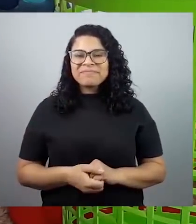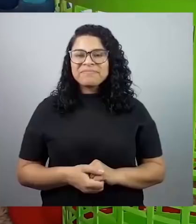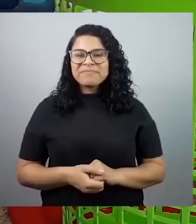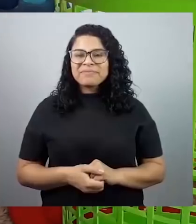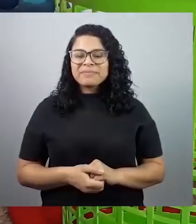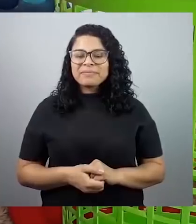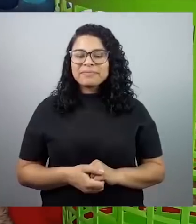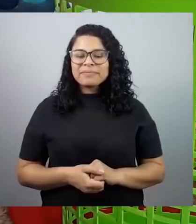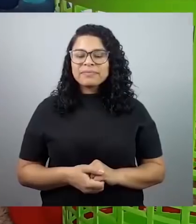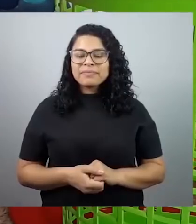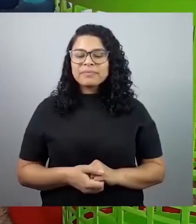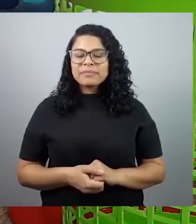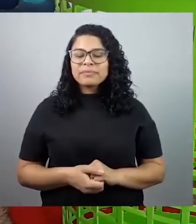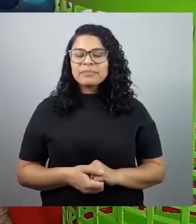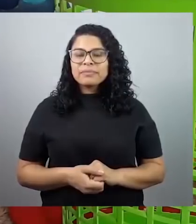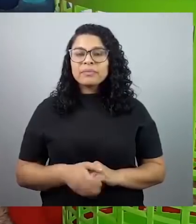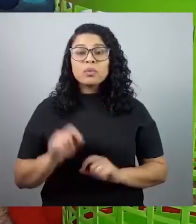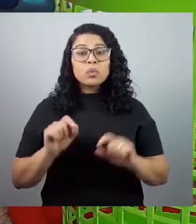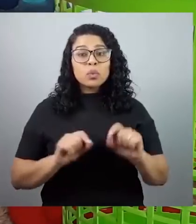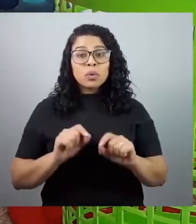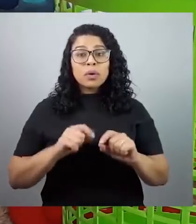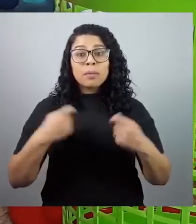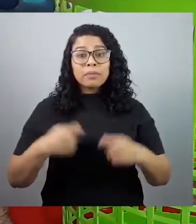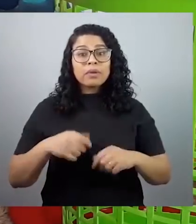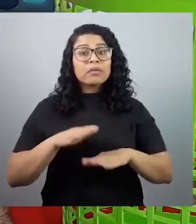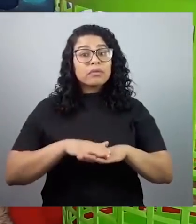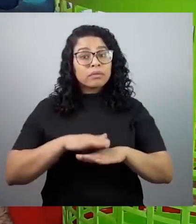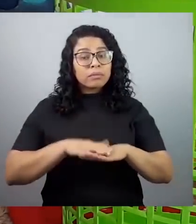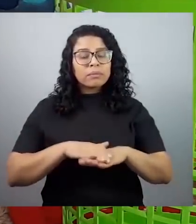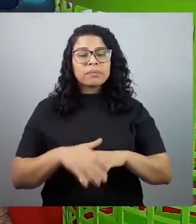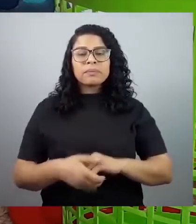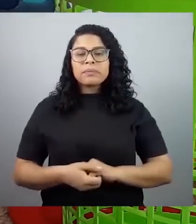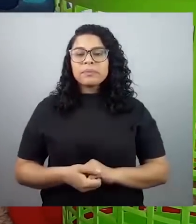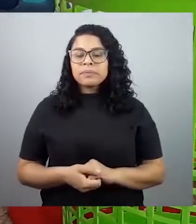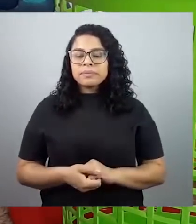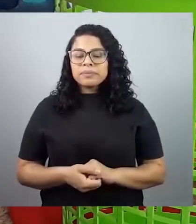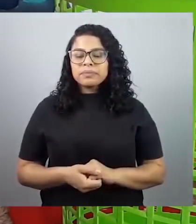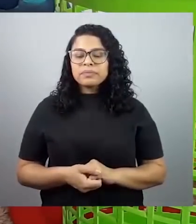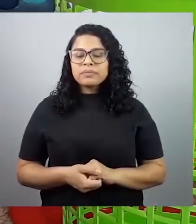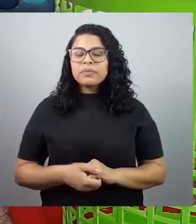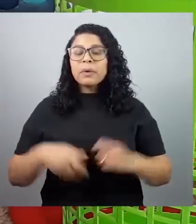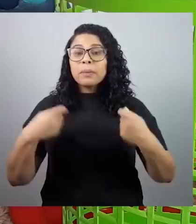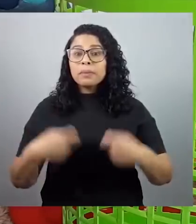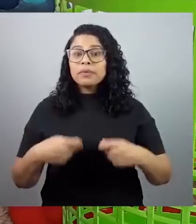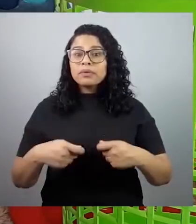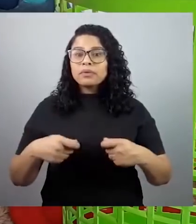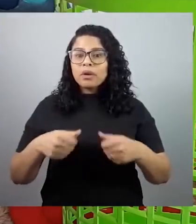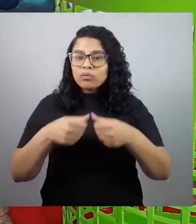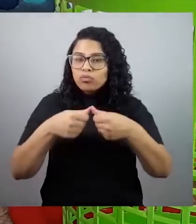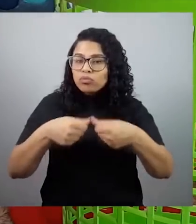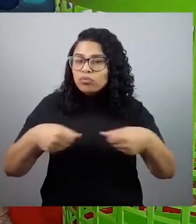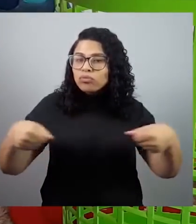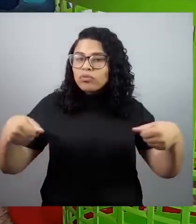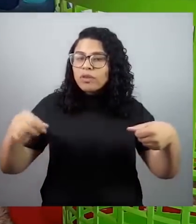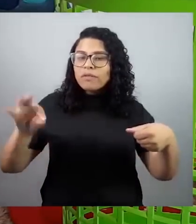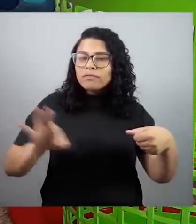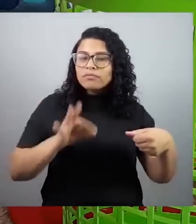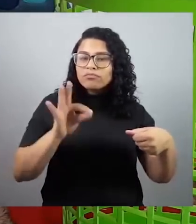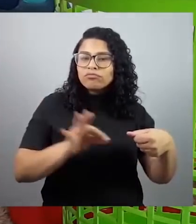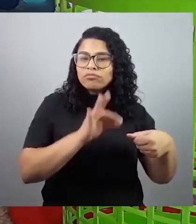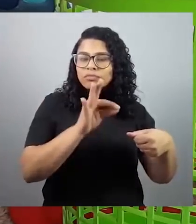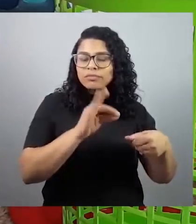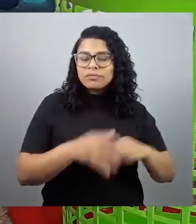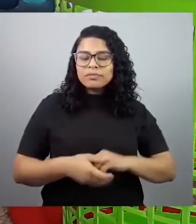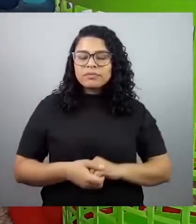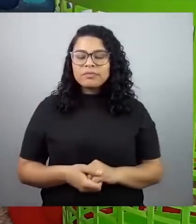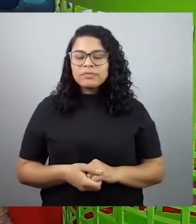legal. Então, o que a gente vai precisar também? Aqui em casa, gente, eu tenho fita de cetim, vou mostrar pra vocês,